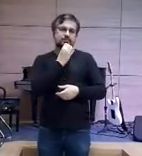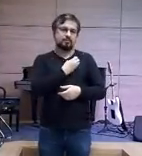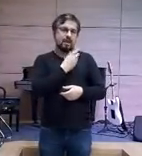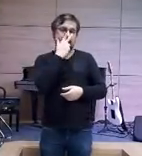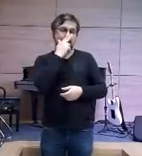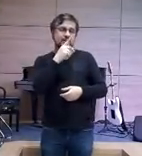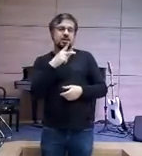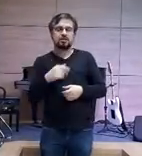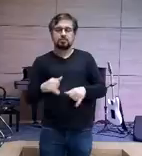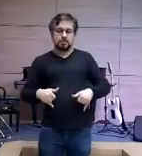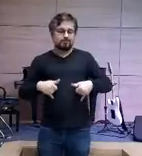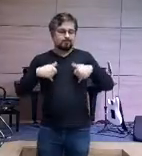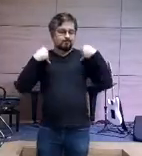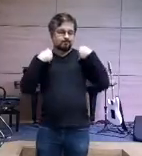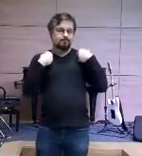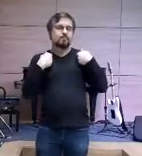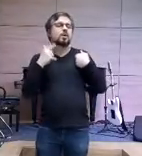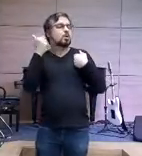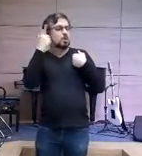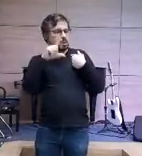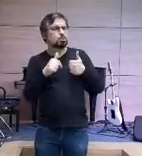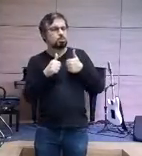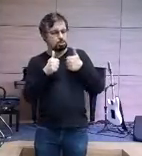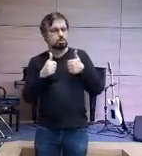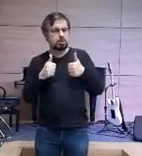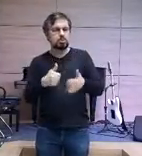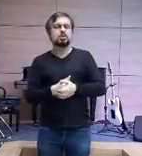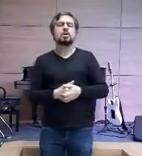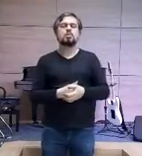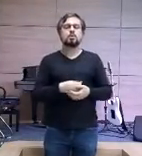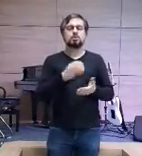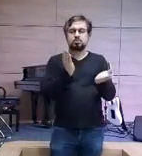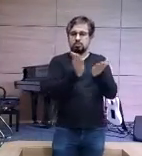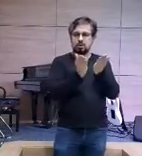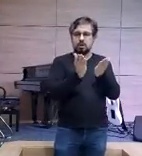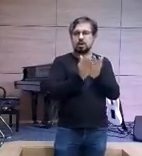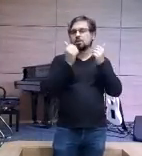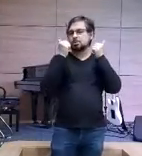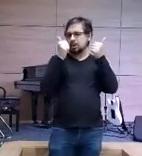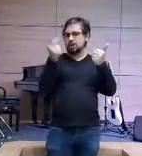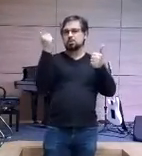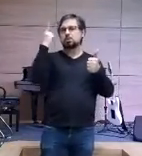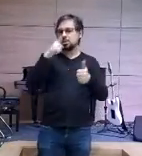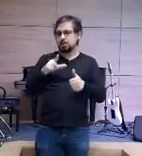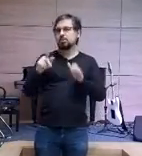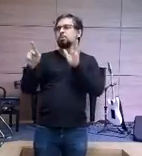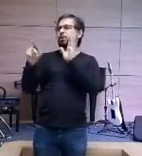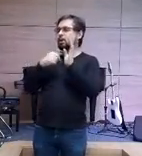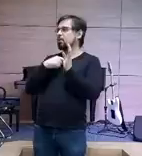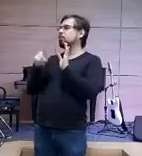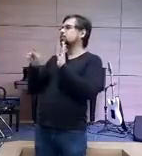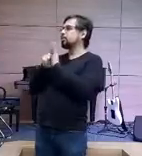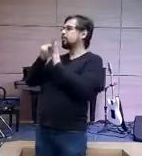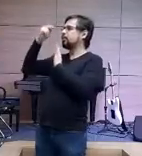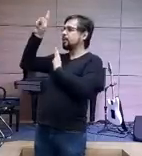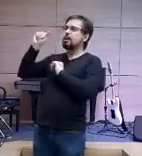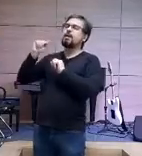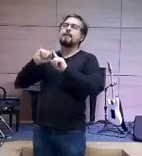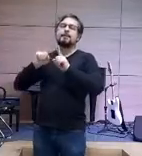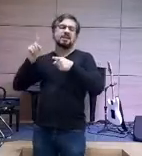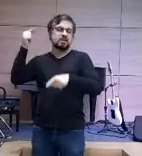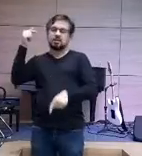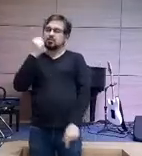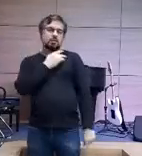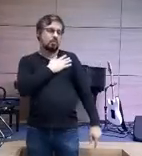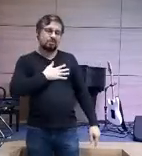A nossa condição privilegiadas por sermos cristãos conseguimos eu sou de Cristo mas Deus